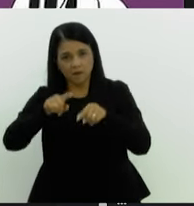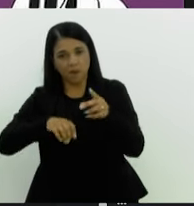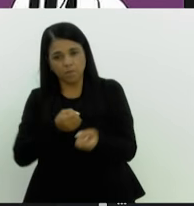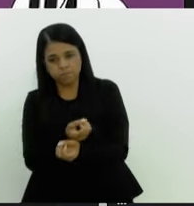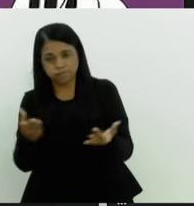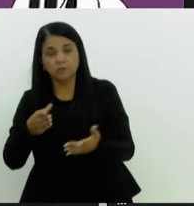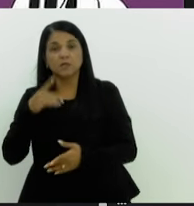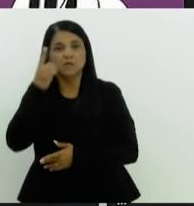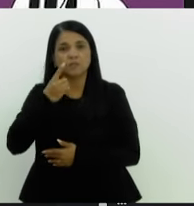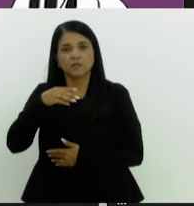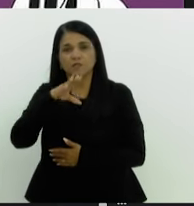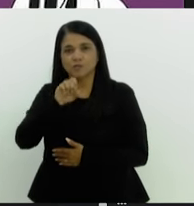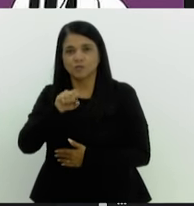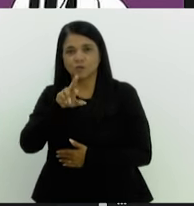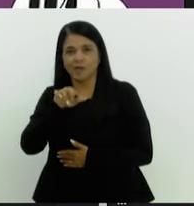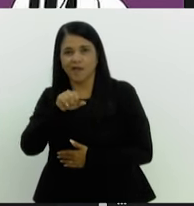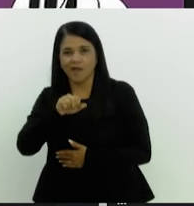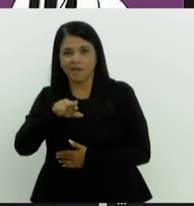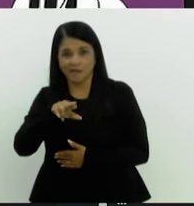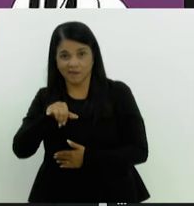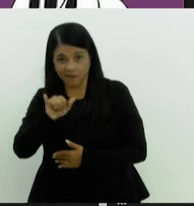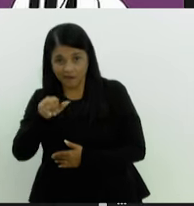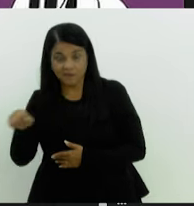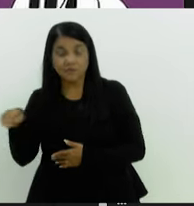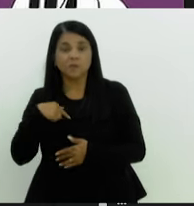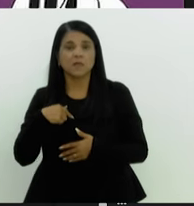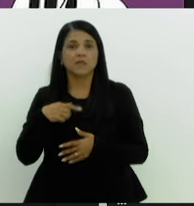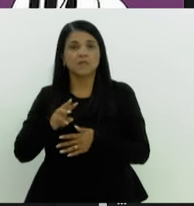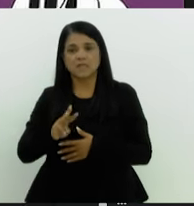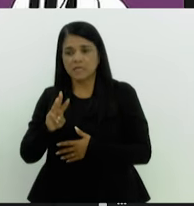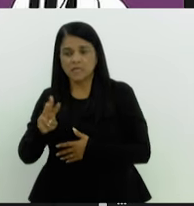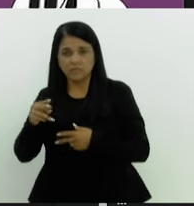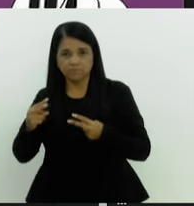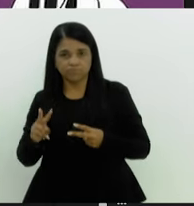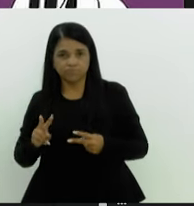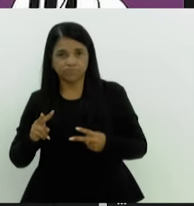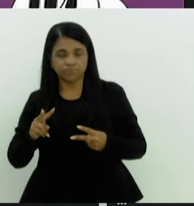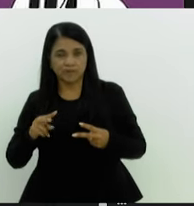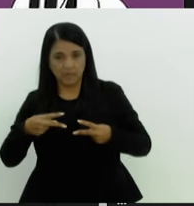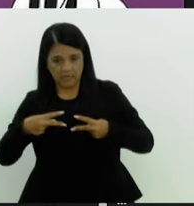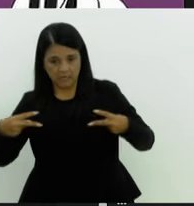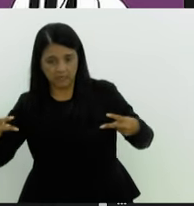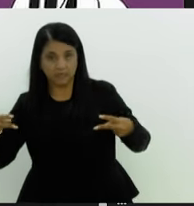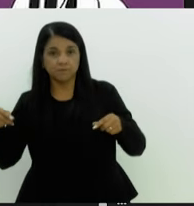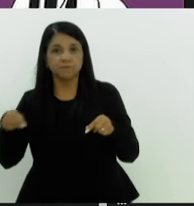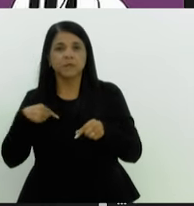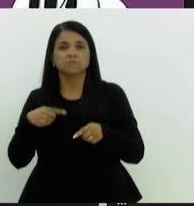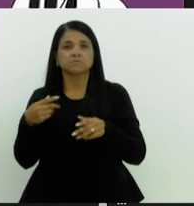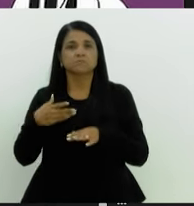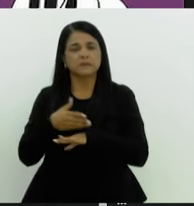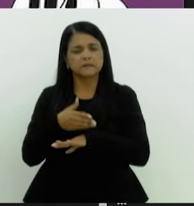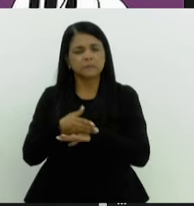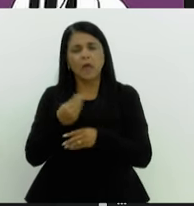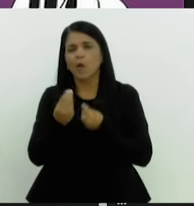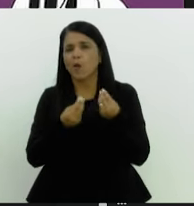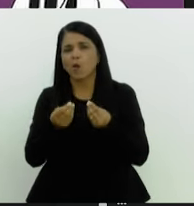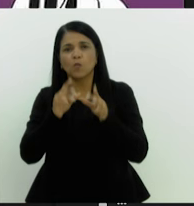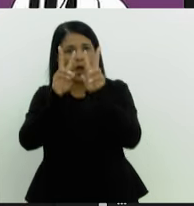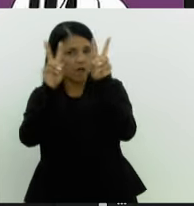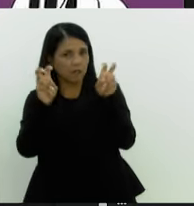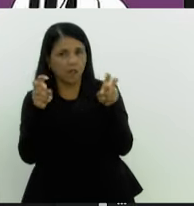deputada Soraia os links para quem quiser se capacitar entender melhor desse assunto ver como é que está sendo tratado